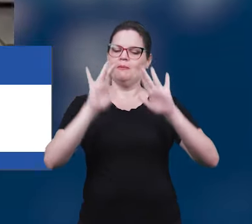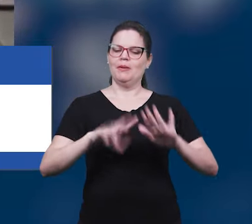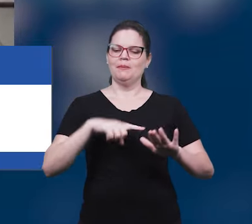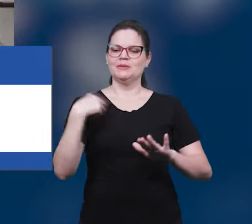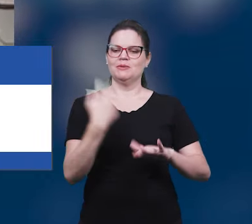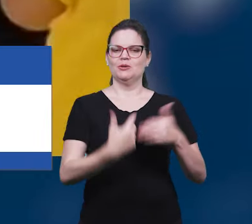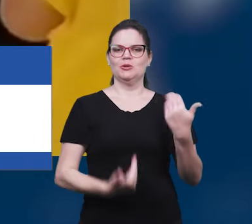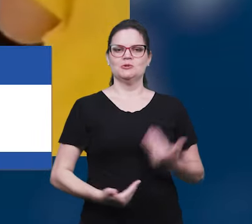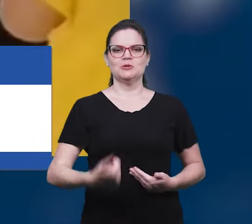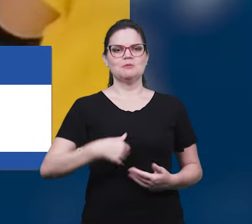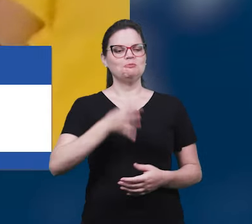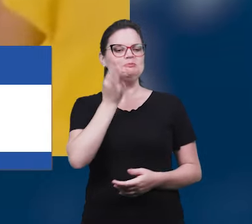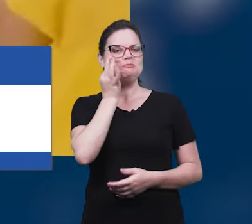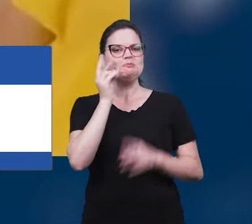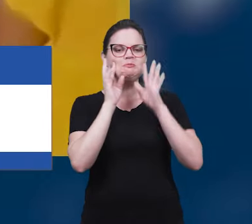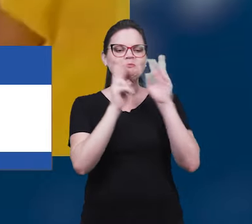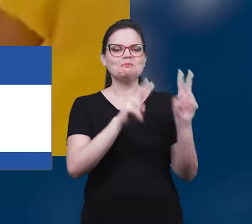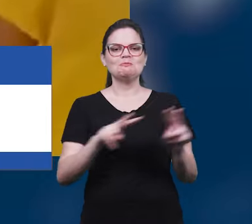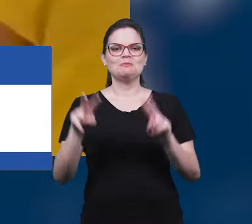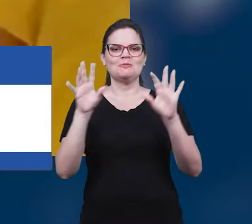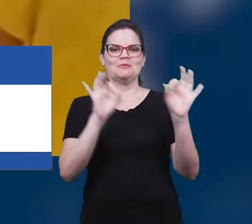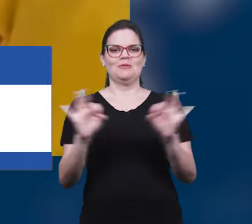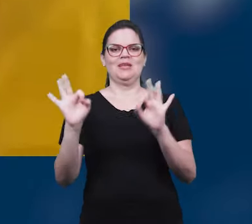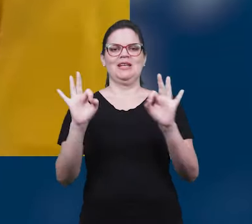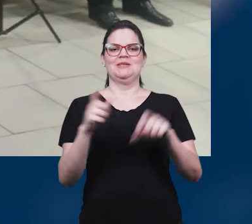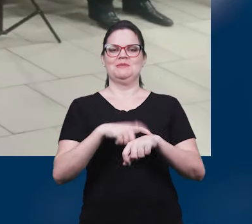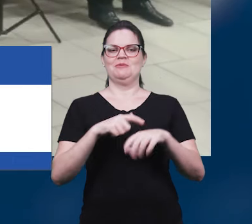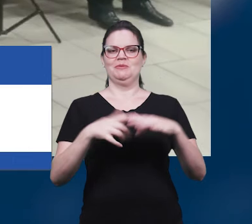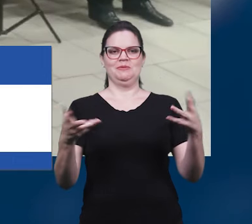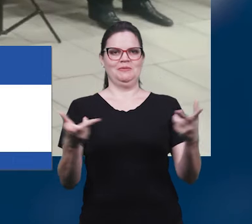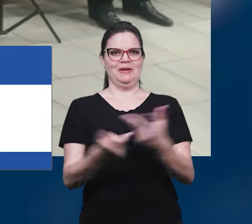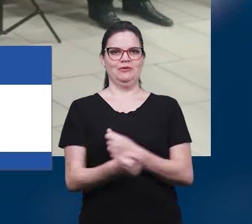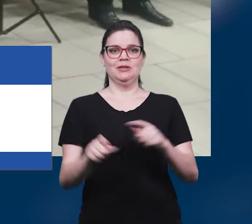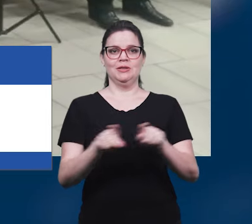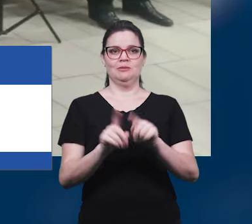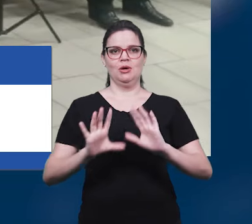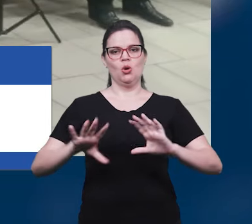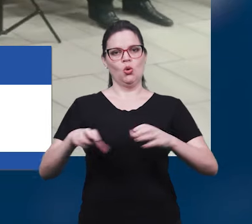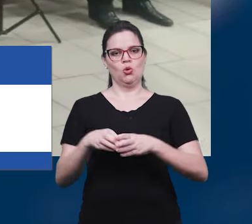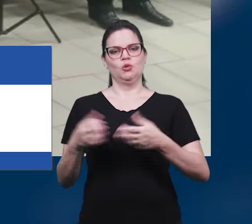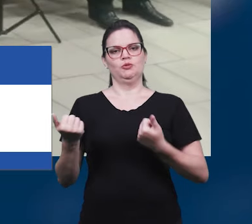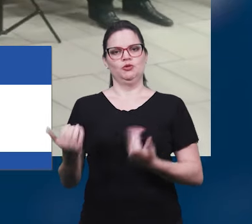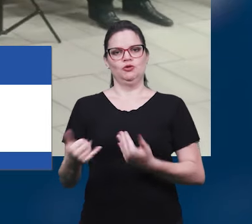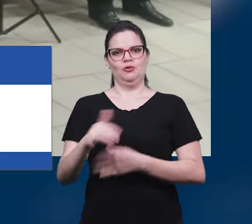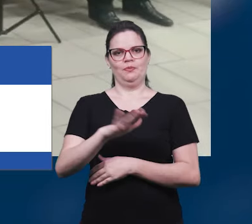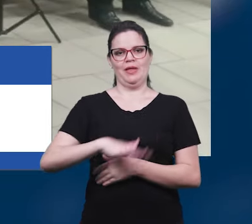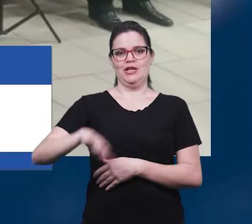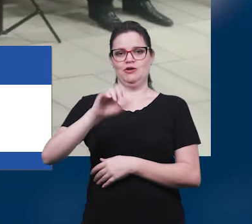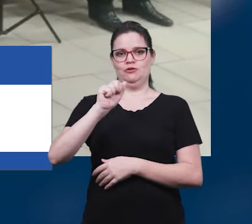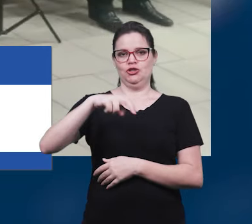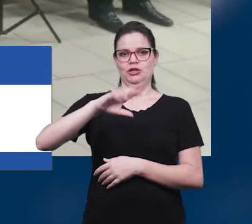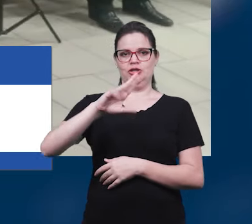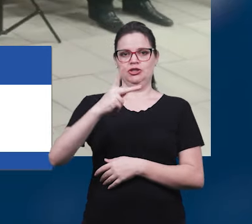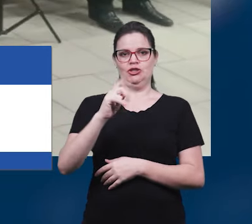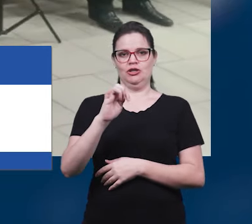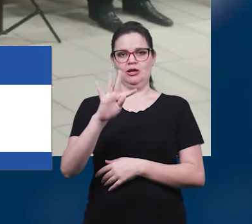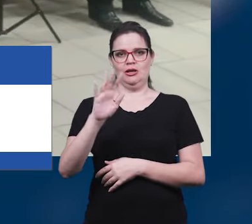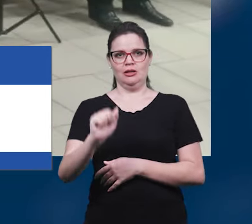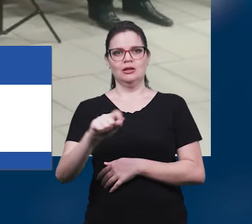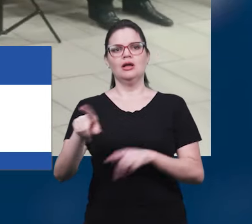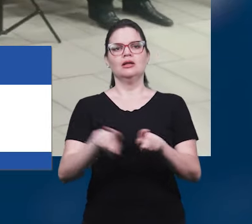a igreja que pode presenciar este momento único a classe de jovens da região de Anchieta teve a oportunidade de estar